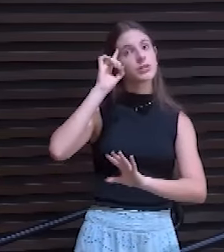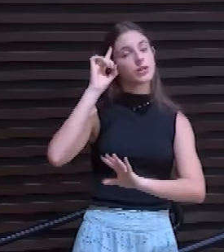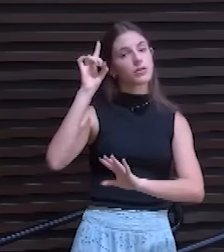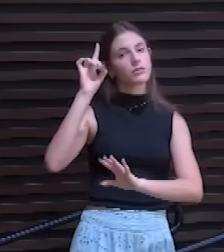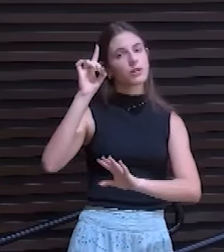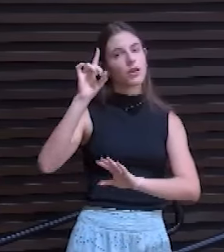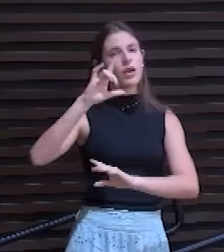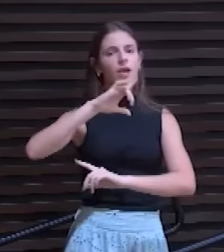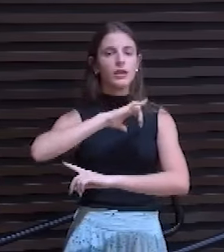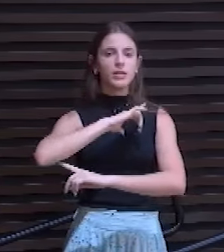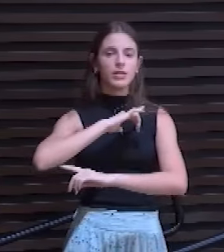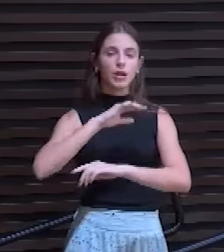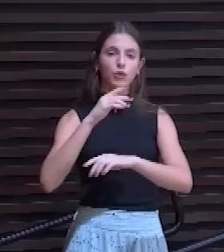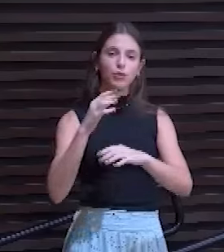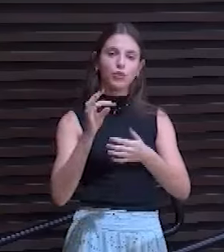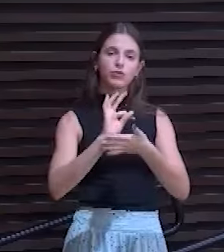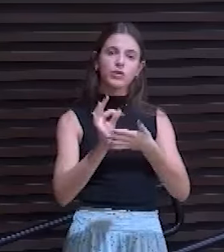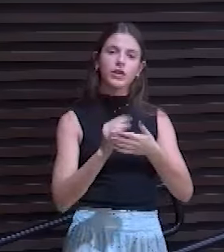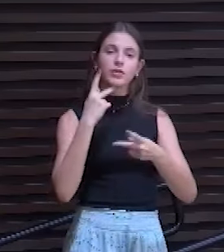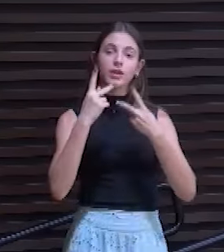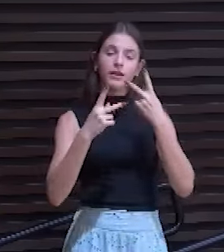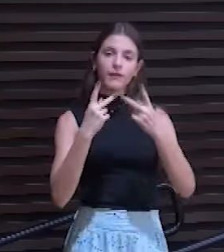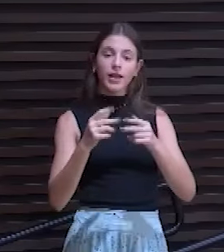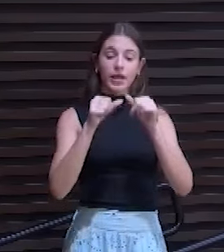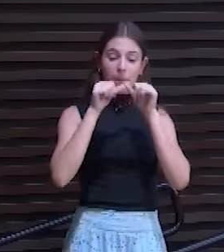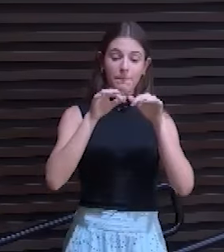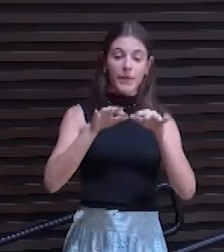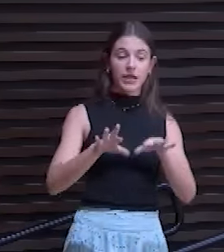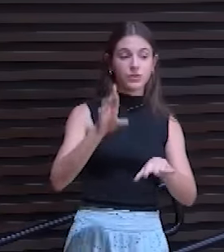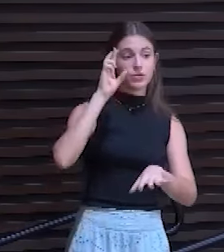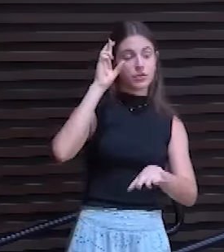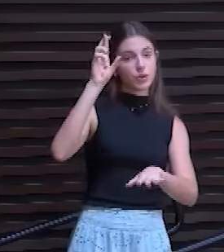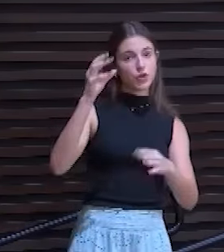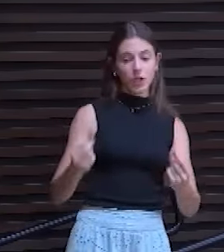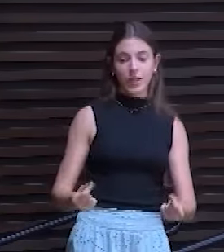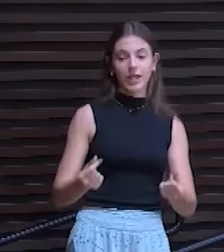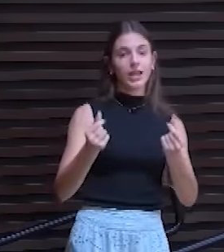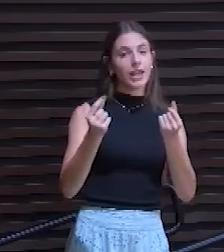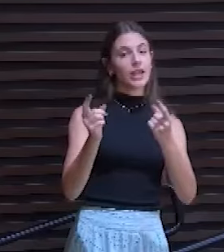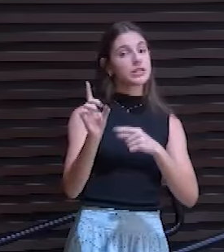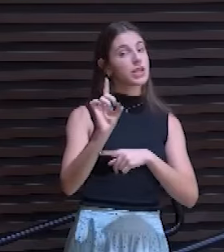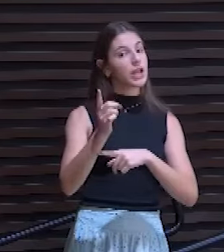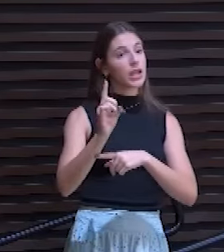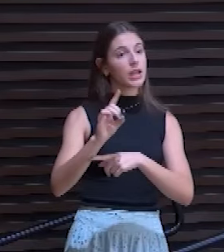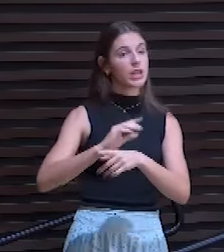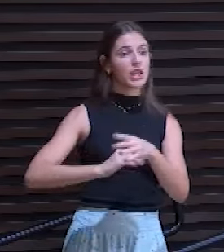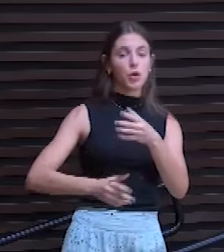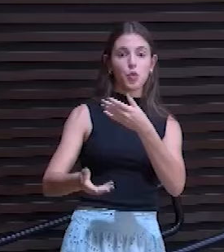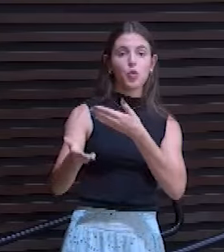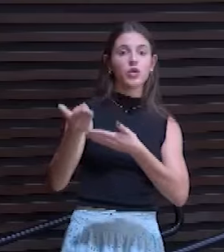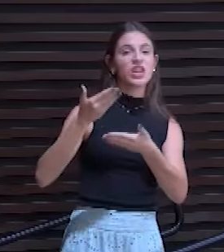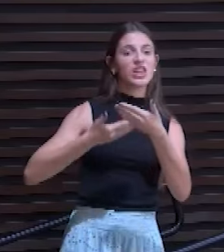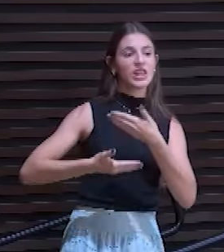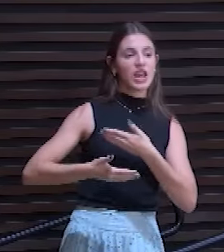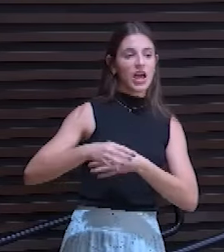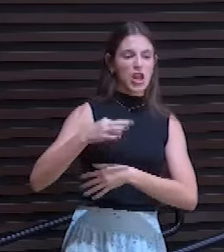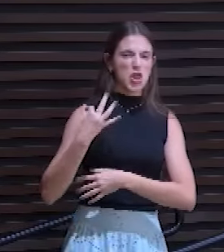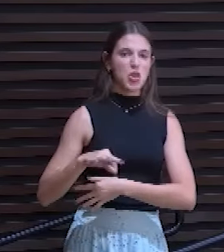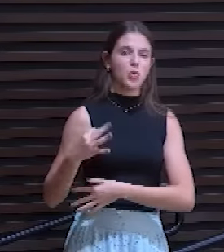a bênção do Senhor enriquece e não traz dores ou